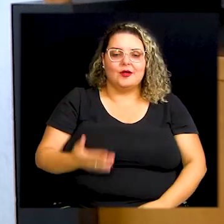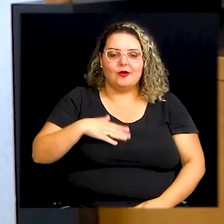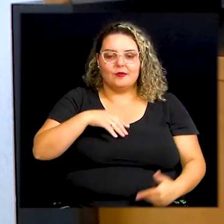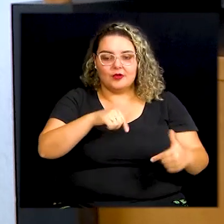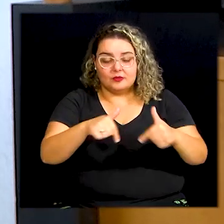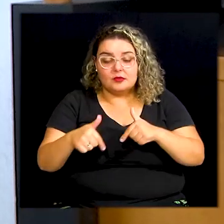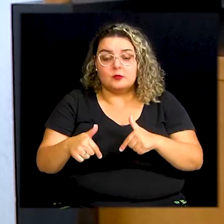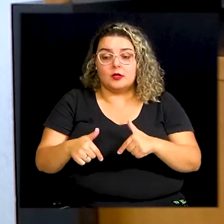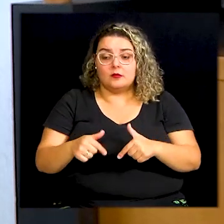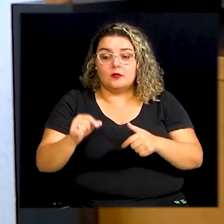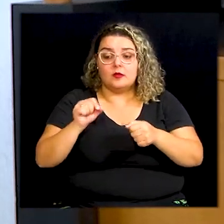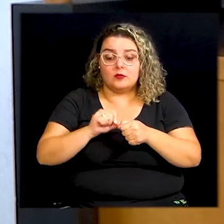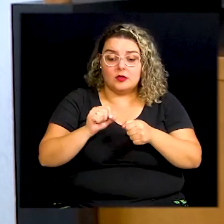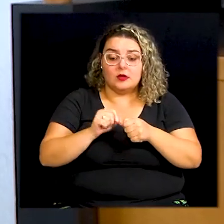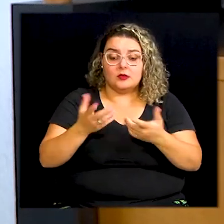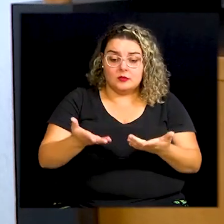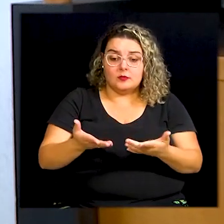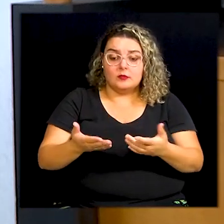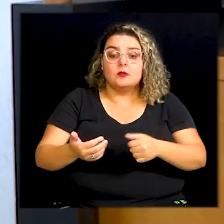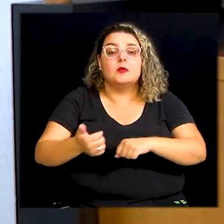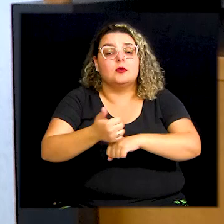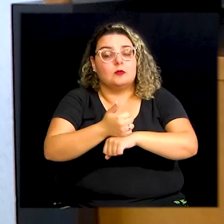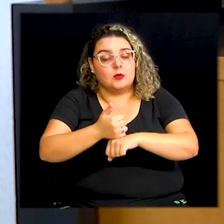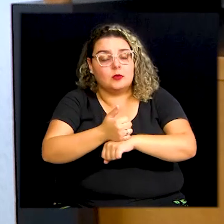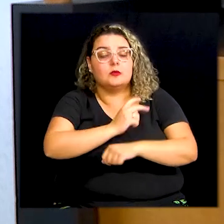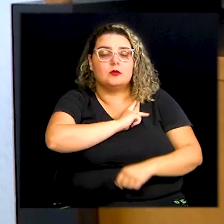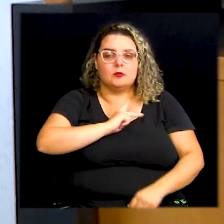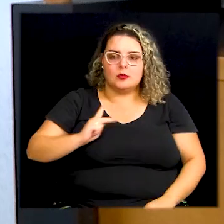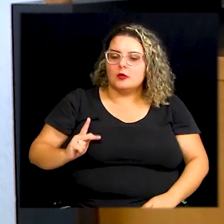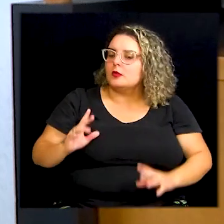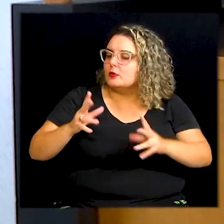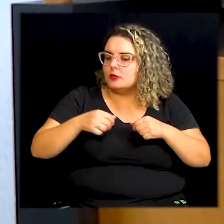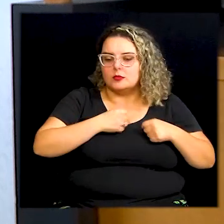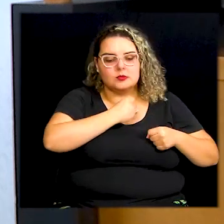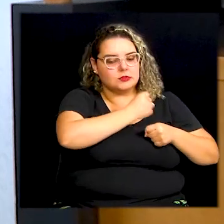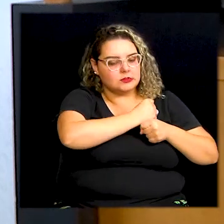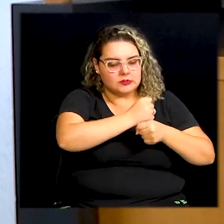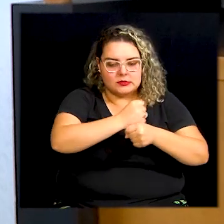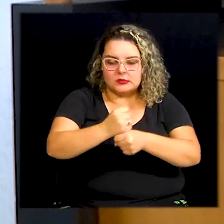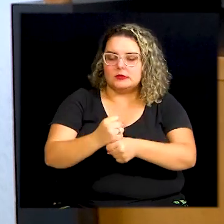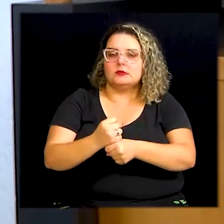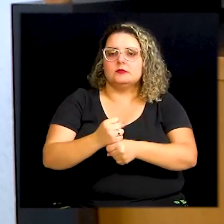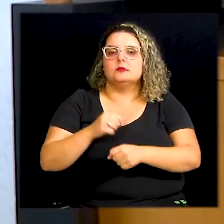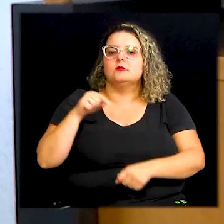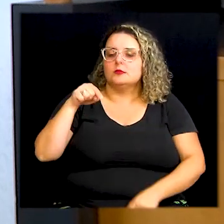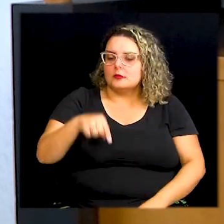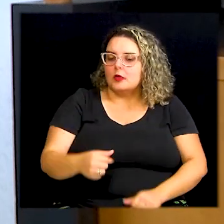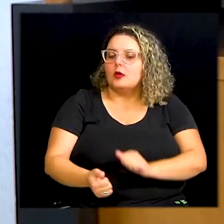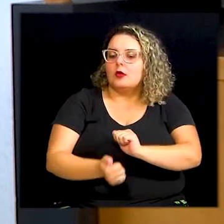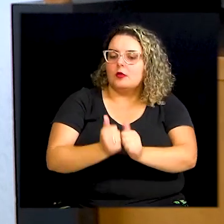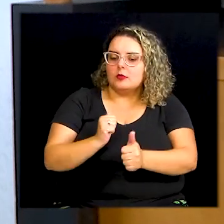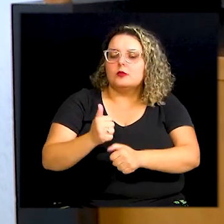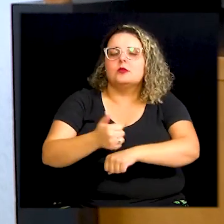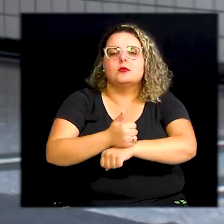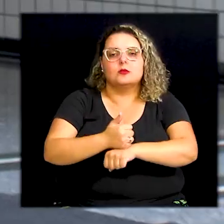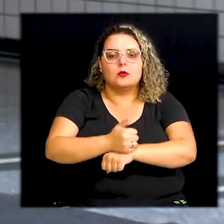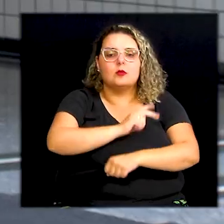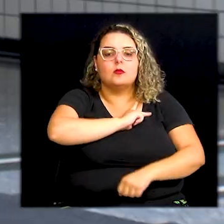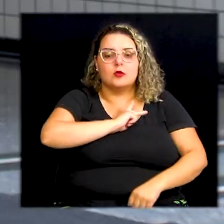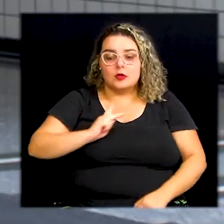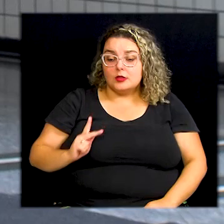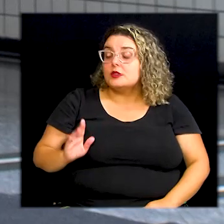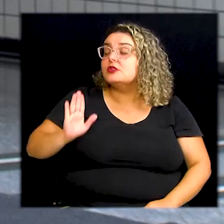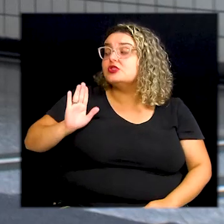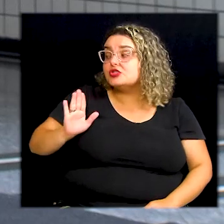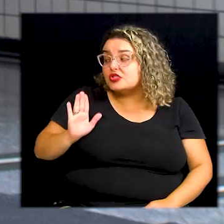o meu trabalho ele foi feito para jogar no profissional da Ponte Preta. Todos esses anos foram para jogar no profissional da Ponte Preta. E